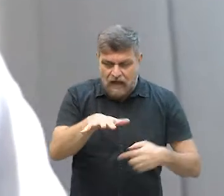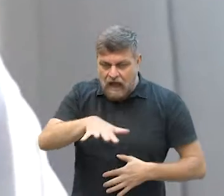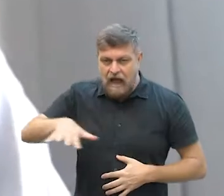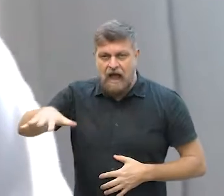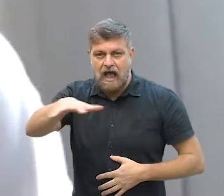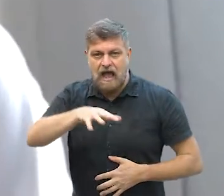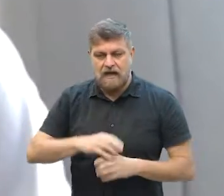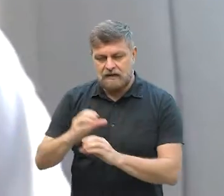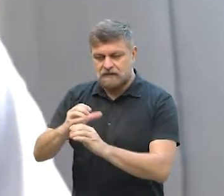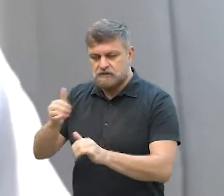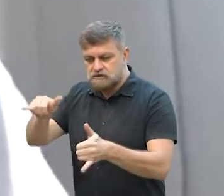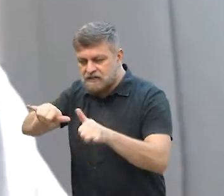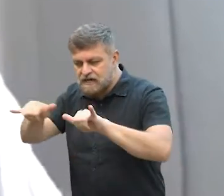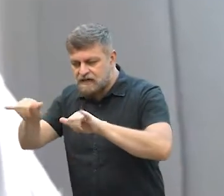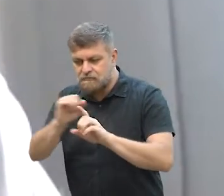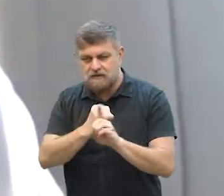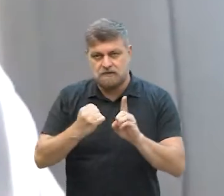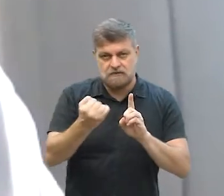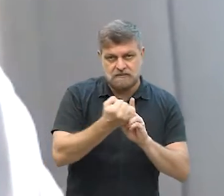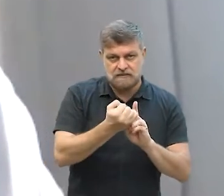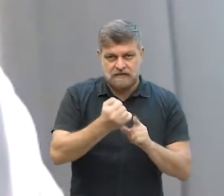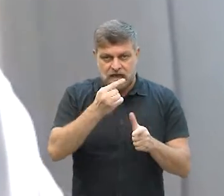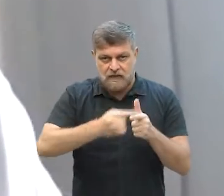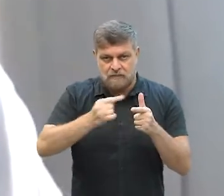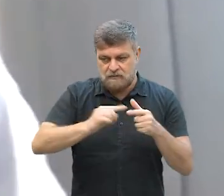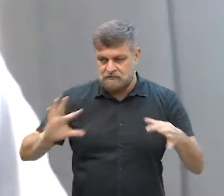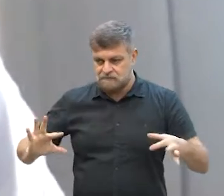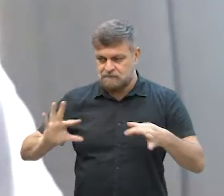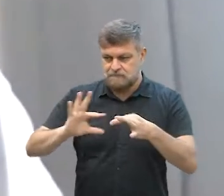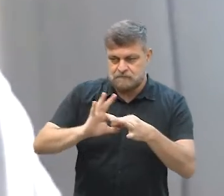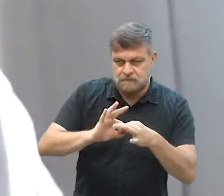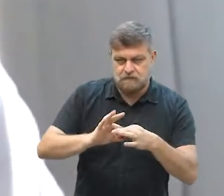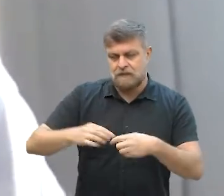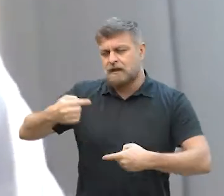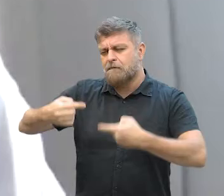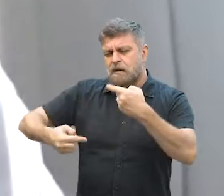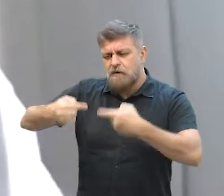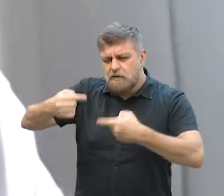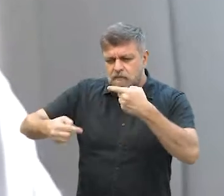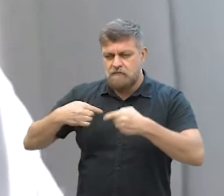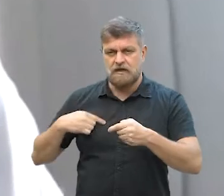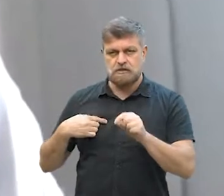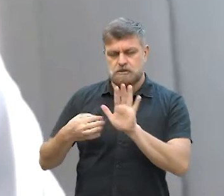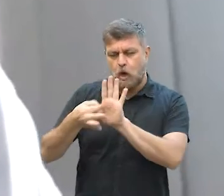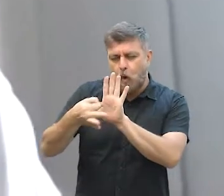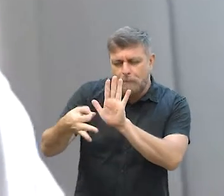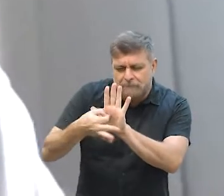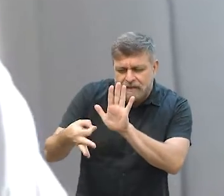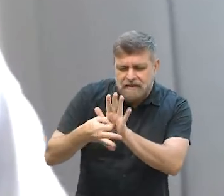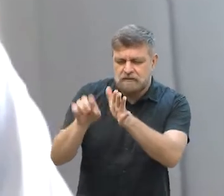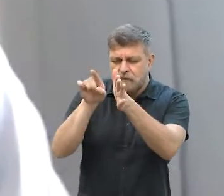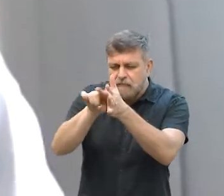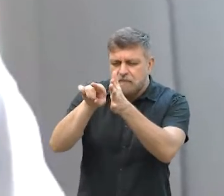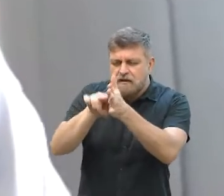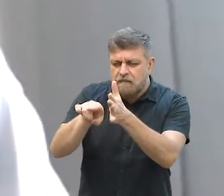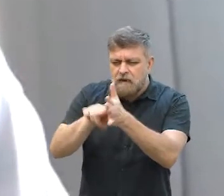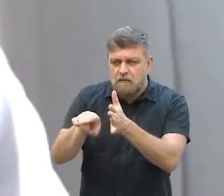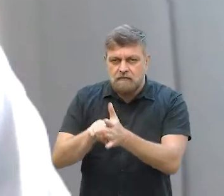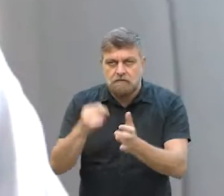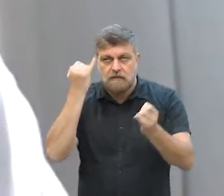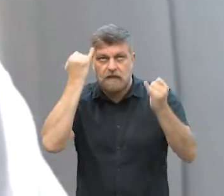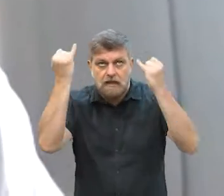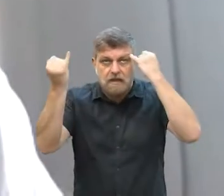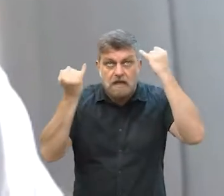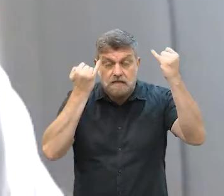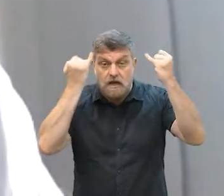engenharia com problemas sociais. Então, decorrente de discussões e de brainstorming que a gente fez internamente, acabou surgindo várias